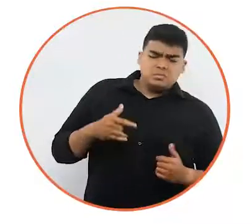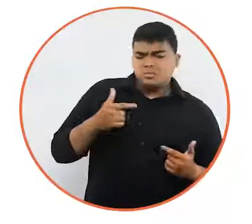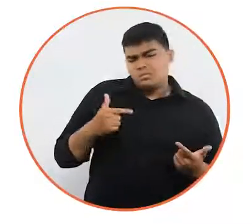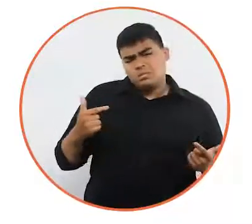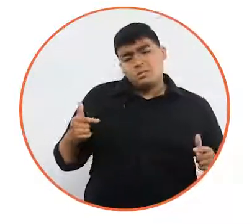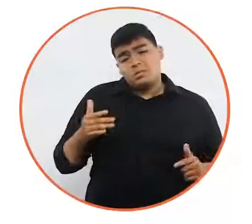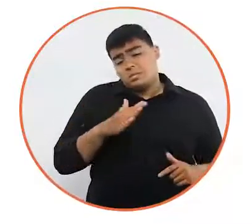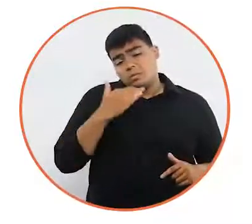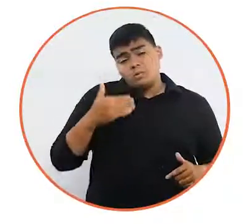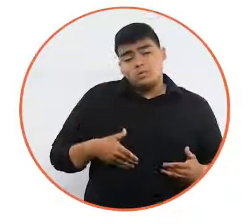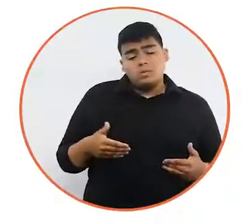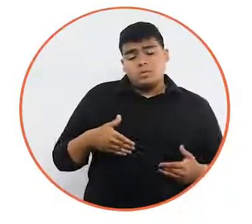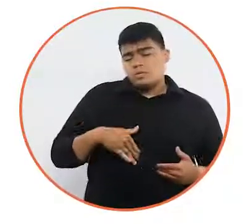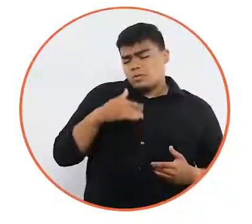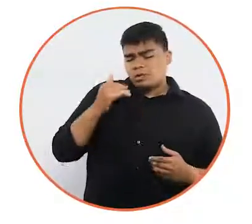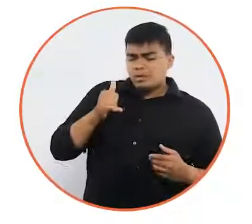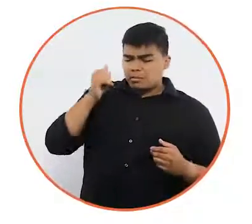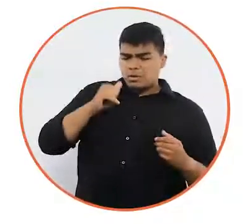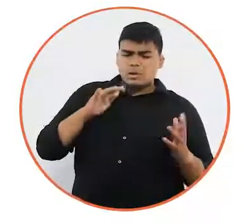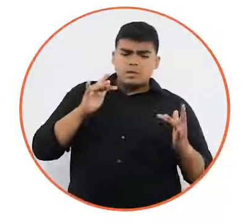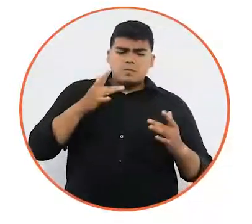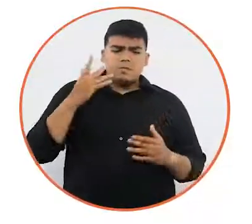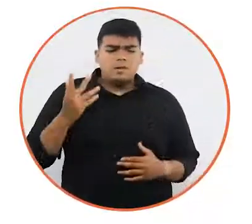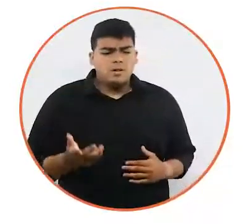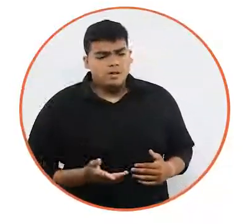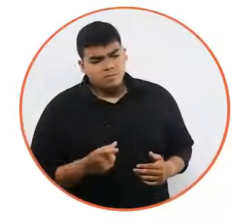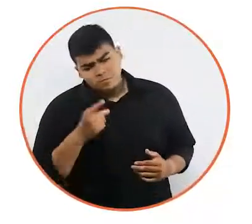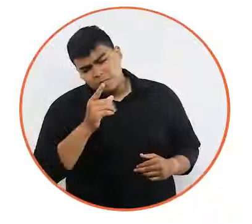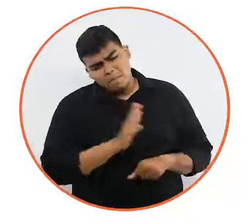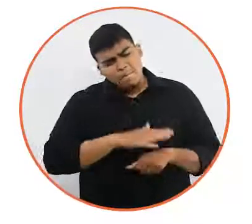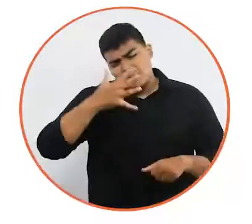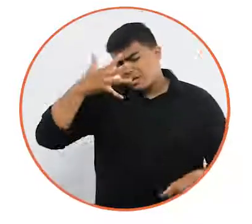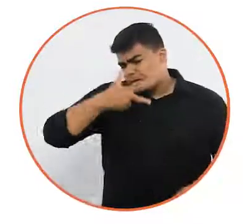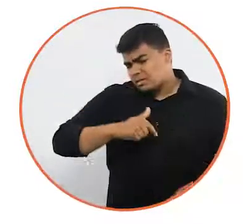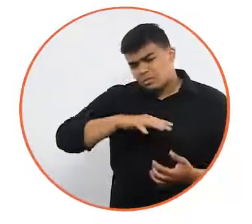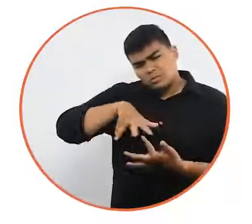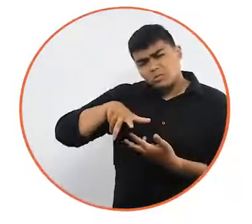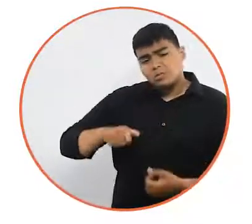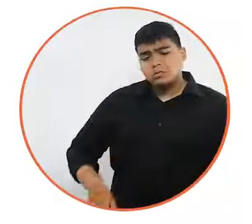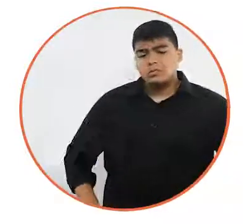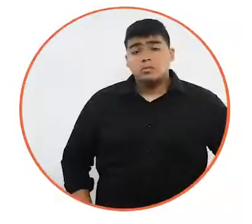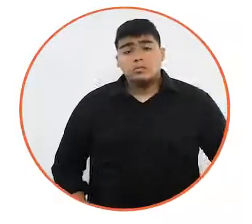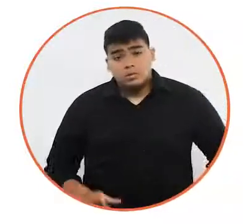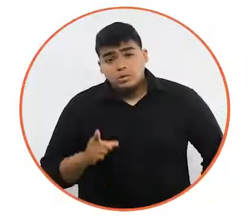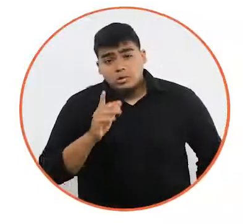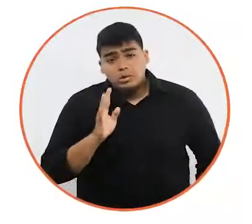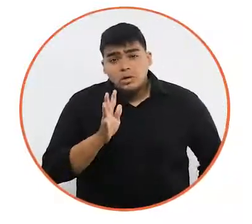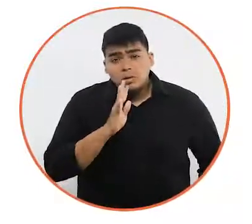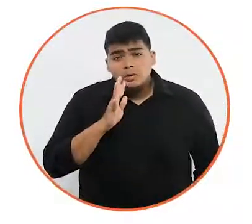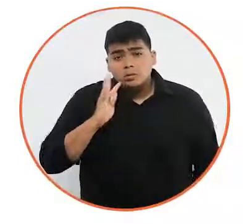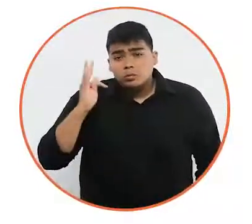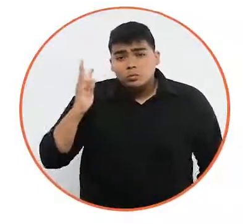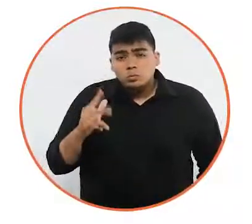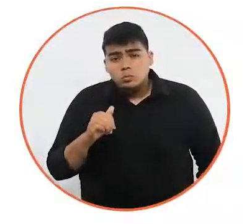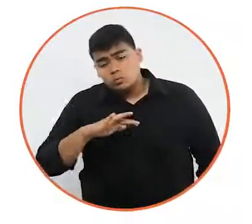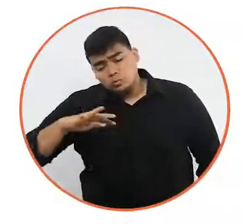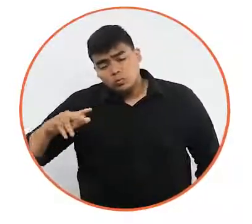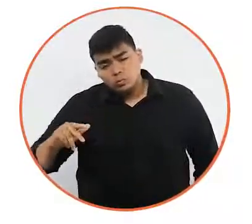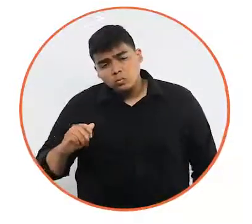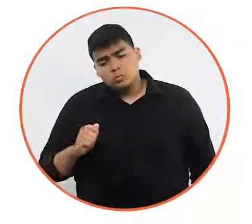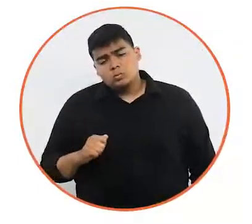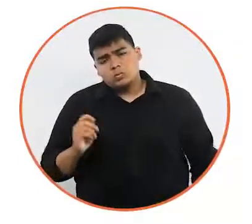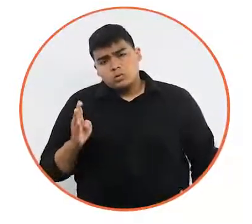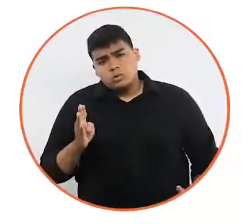fome. Né? O namorado vai dizer lá para a namorada, para conquistar, você é a mulher mais linda do mundo. Ele não conheceu todas as mulheres do mundo para dizer que ela é a mais